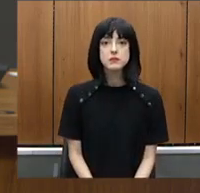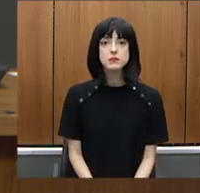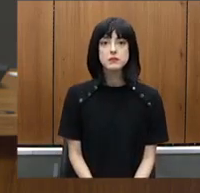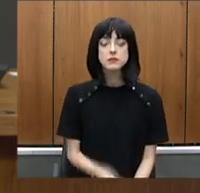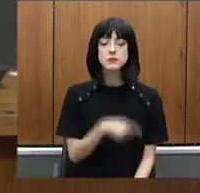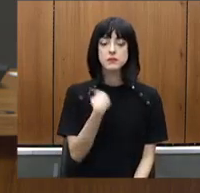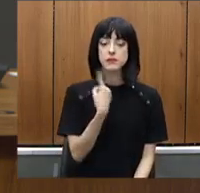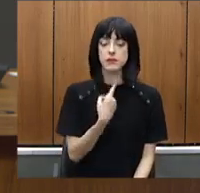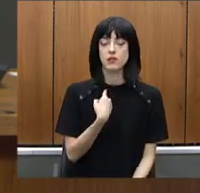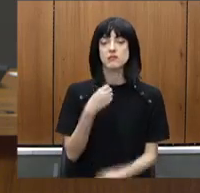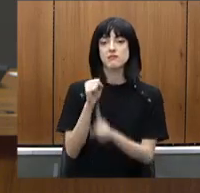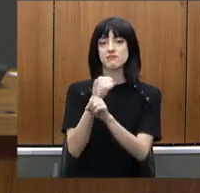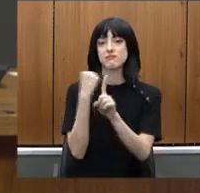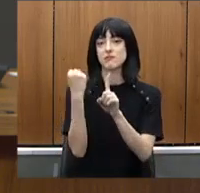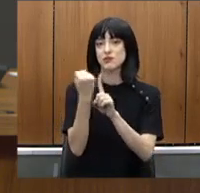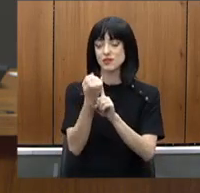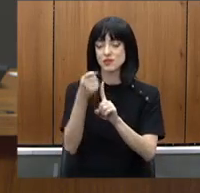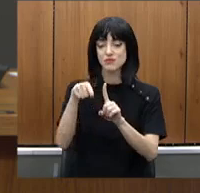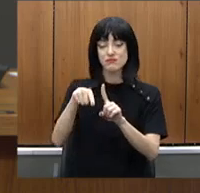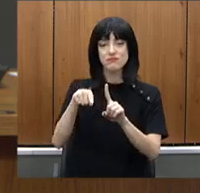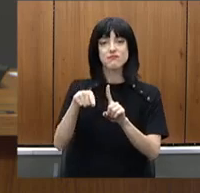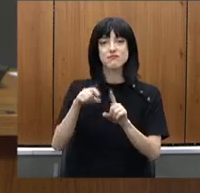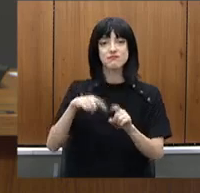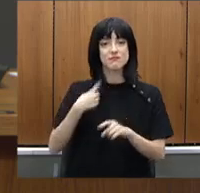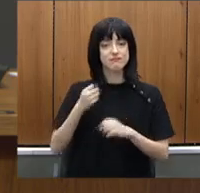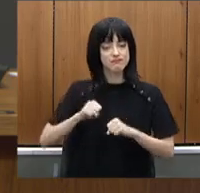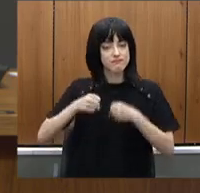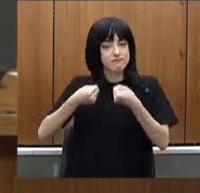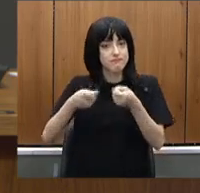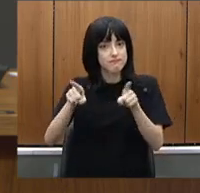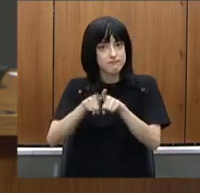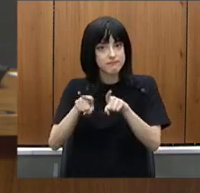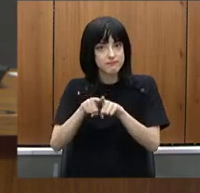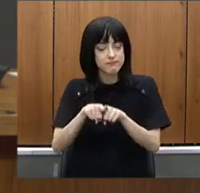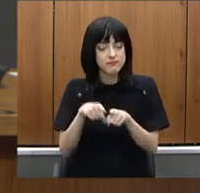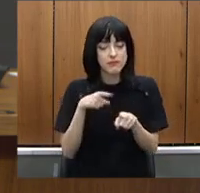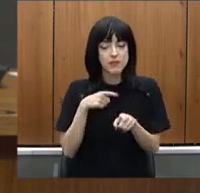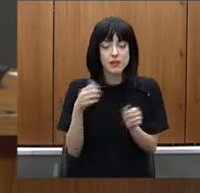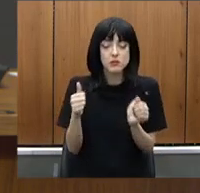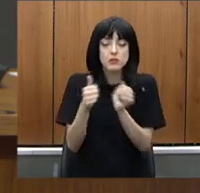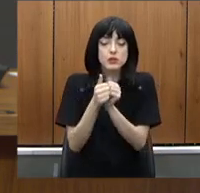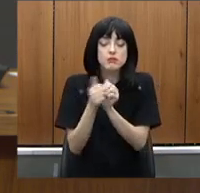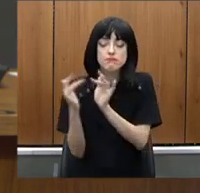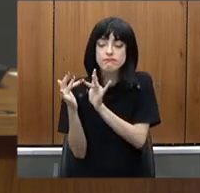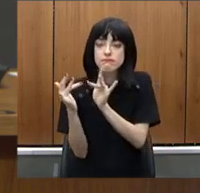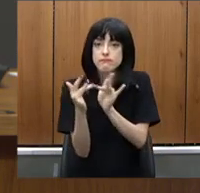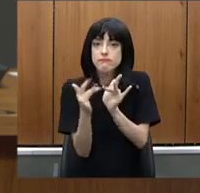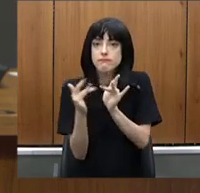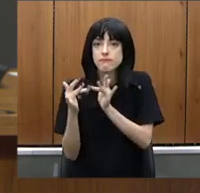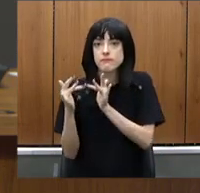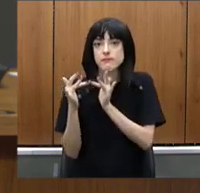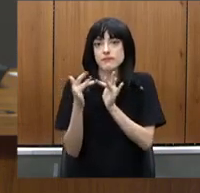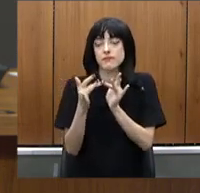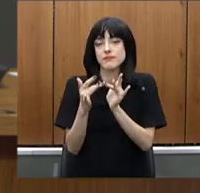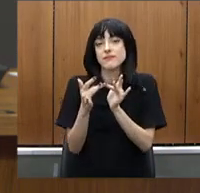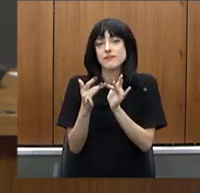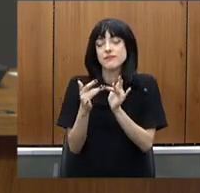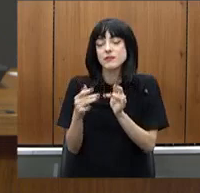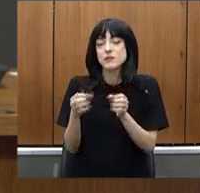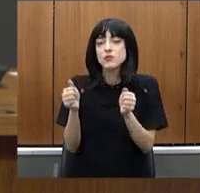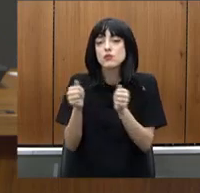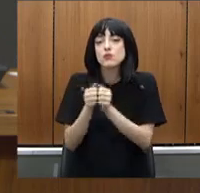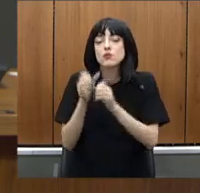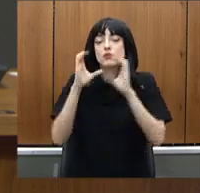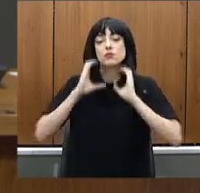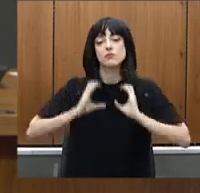né uma polícia comunitária é uma polícia de proximidade uma polícia cada vez mais né cidadã e de proximidade